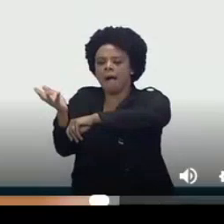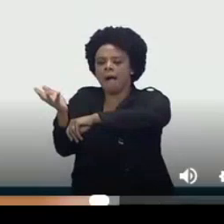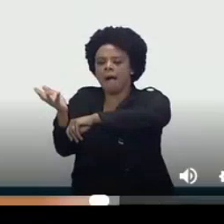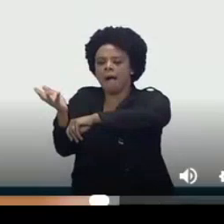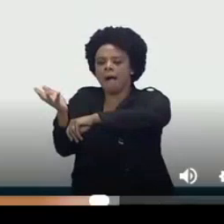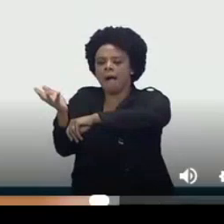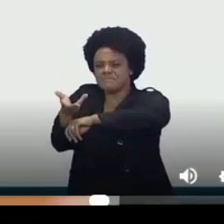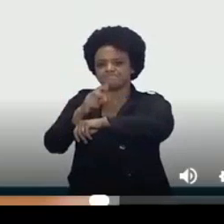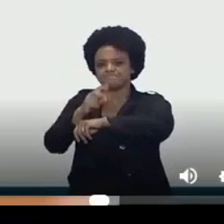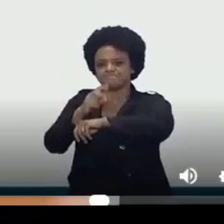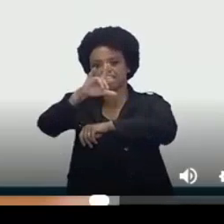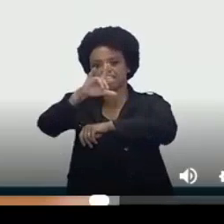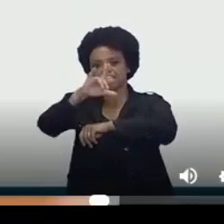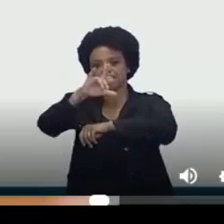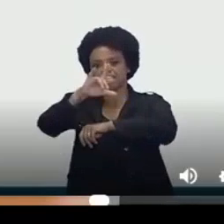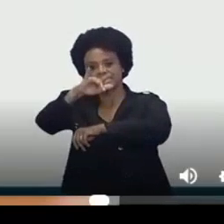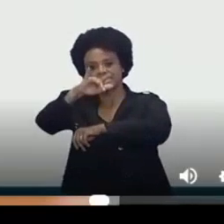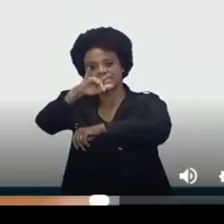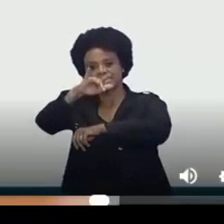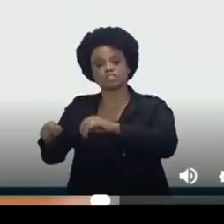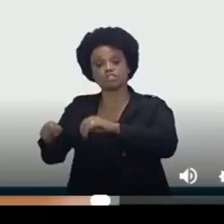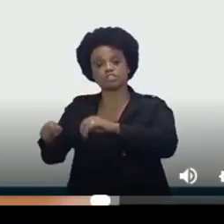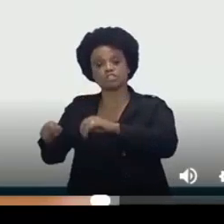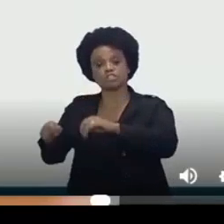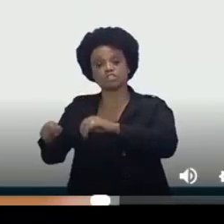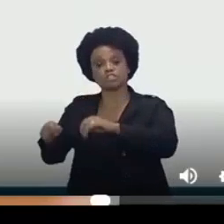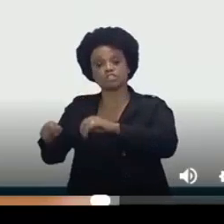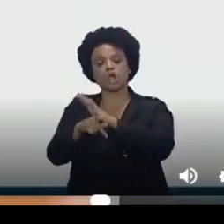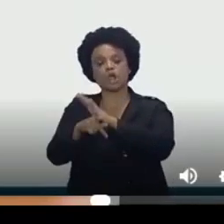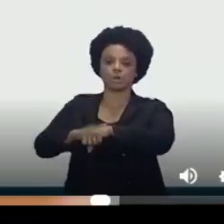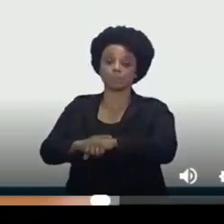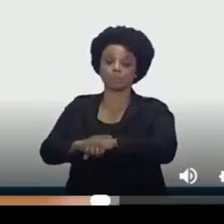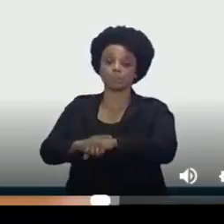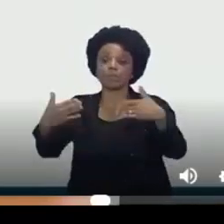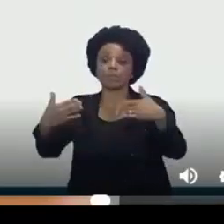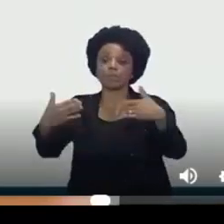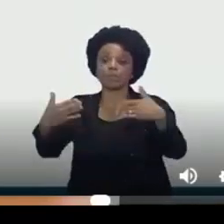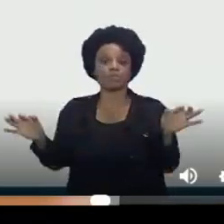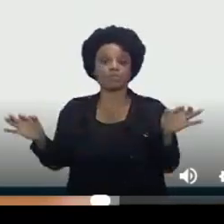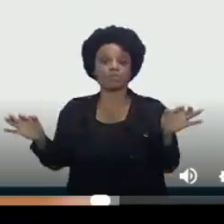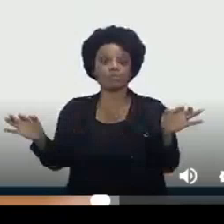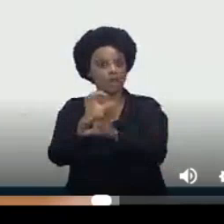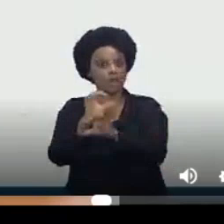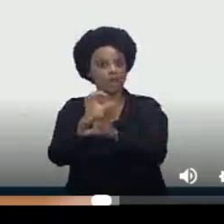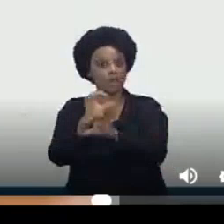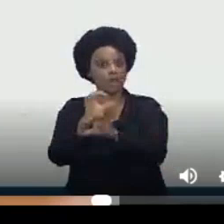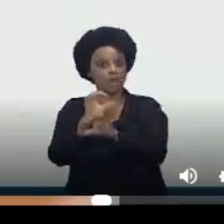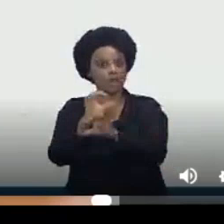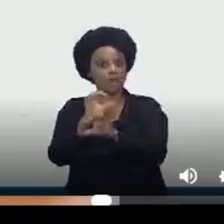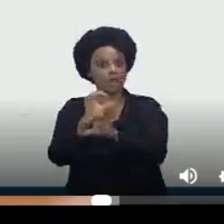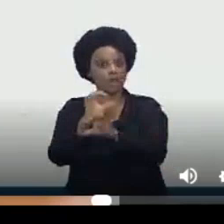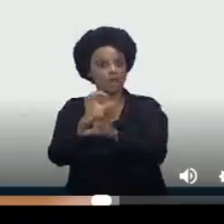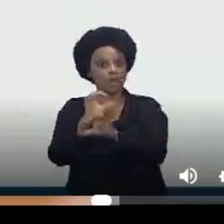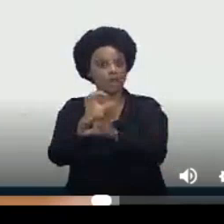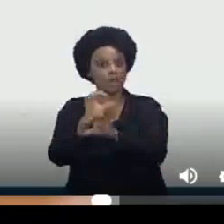por tempo. Quando você plotar o gráfico